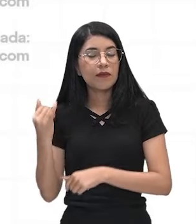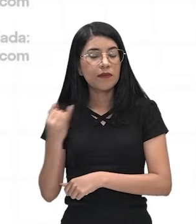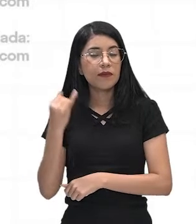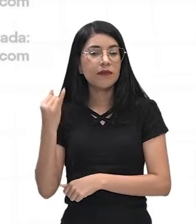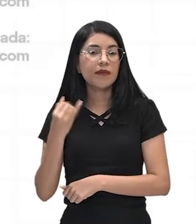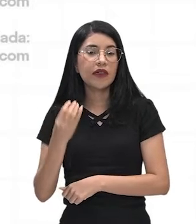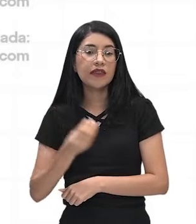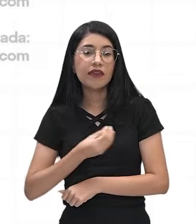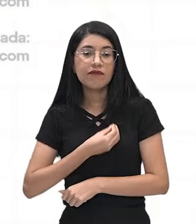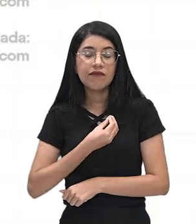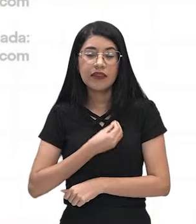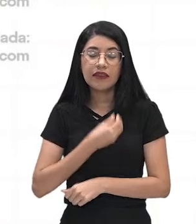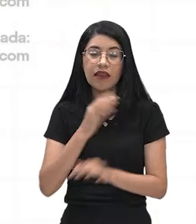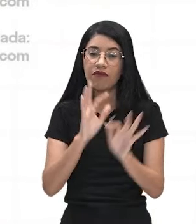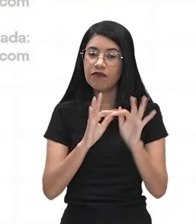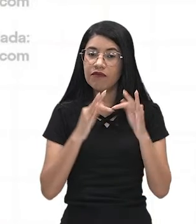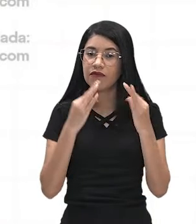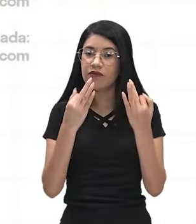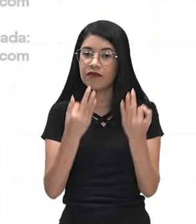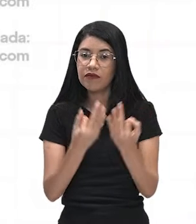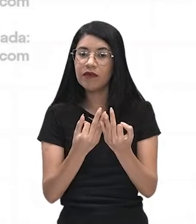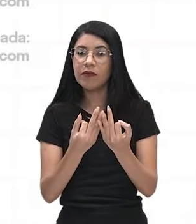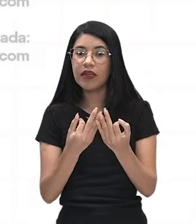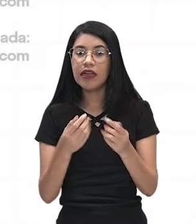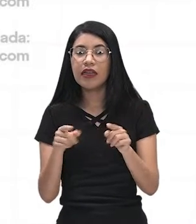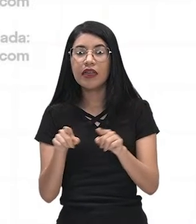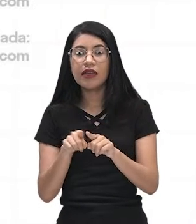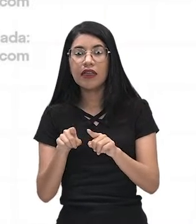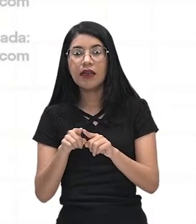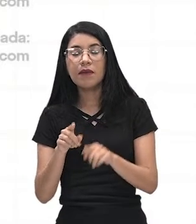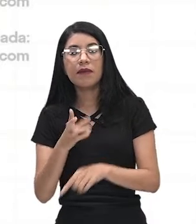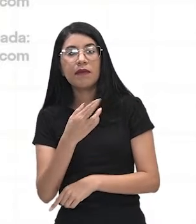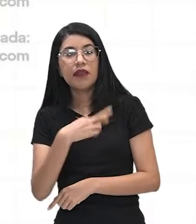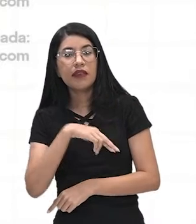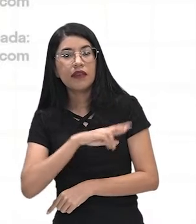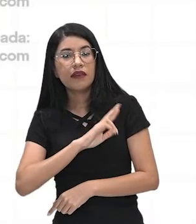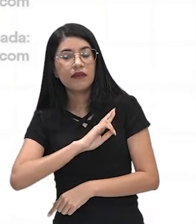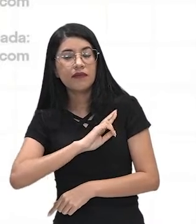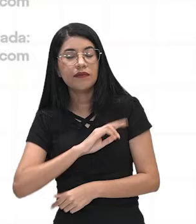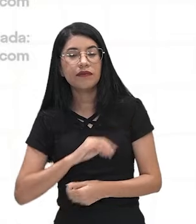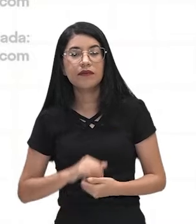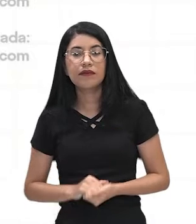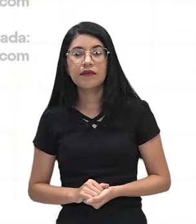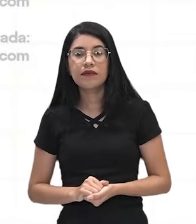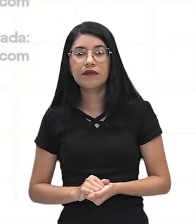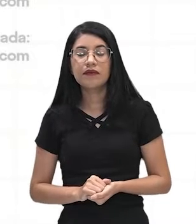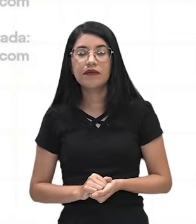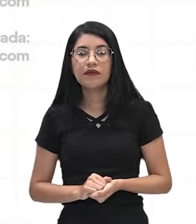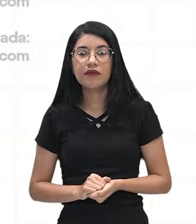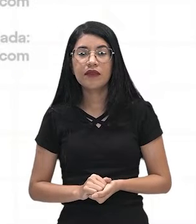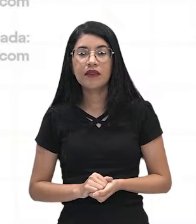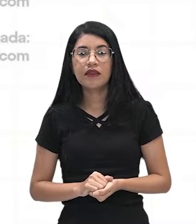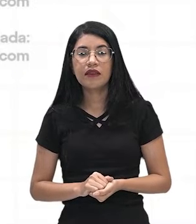vida familiar e religiosa, tá? Isso é muito